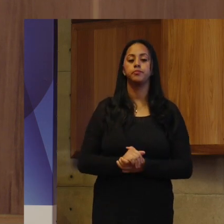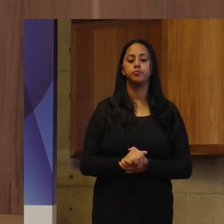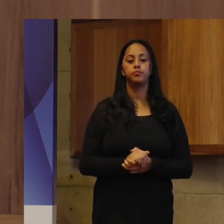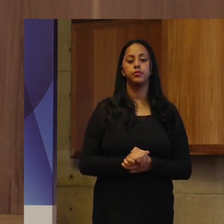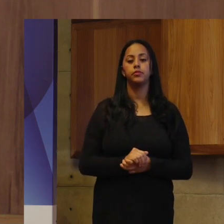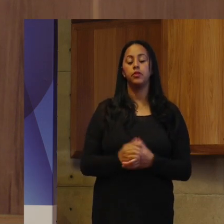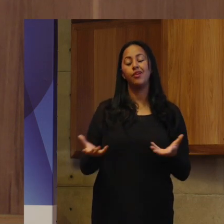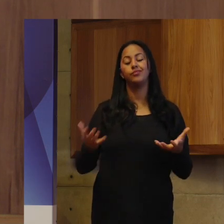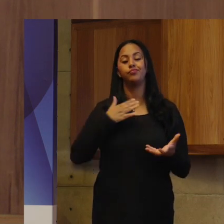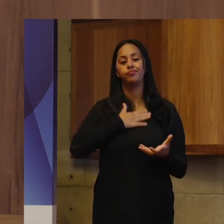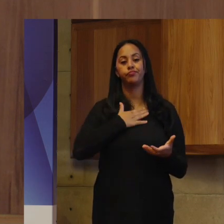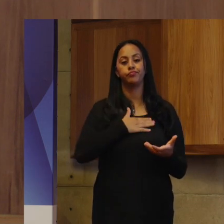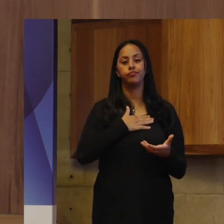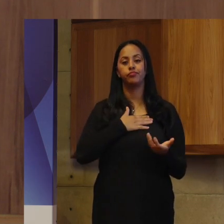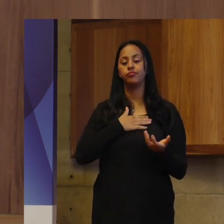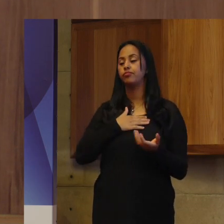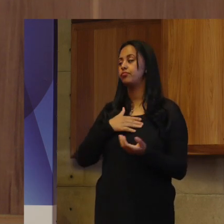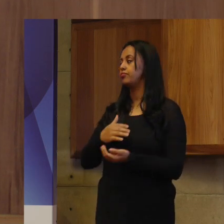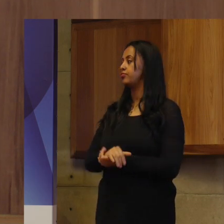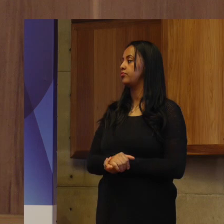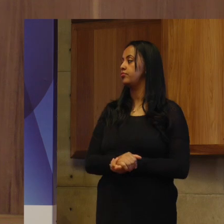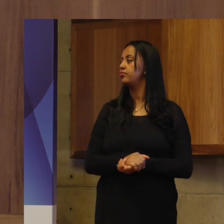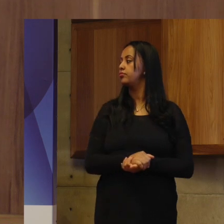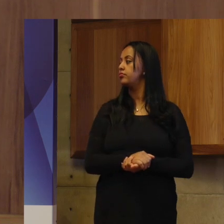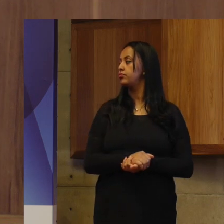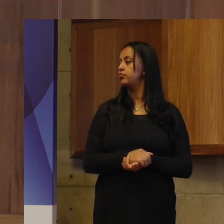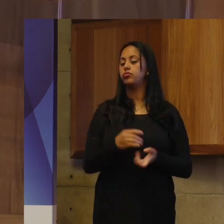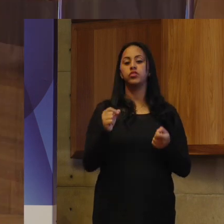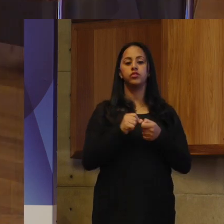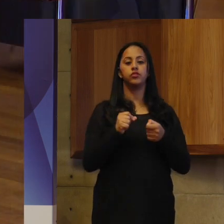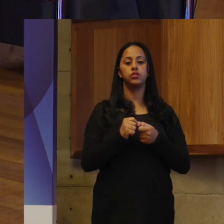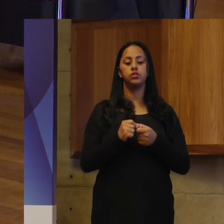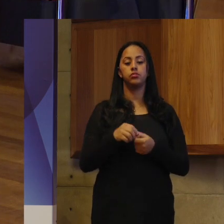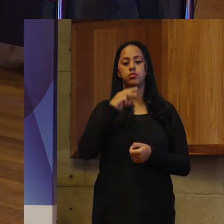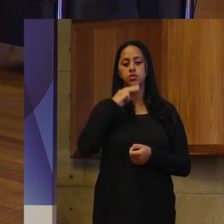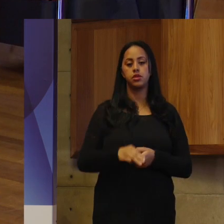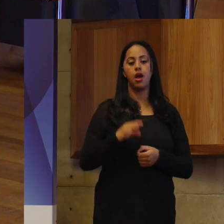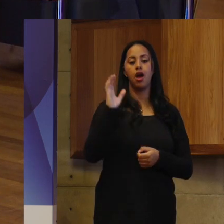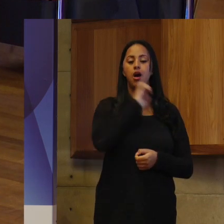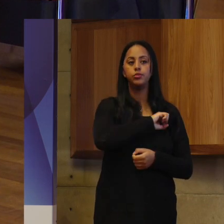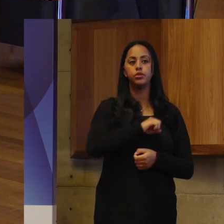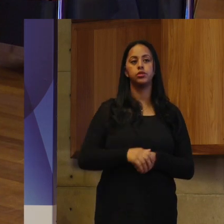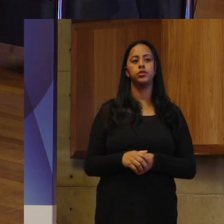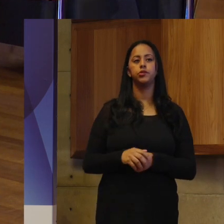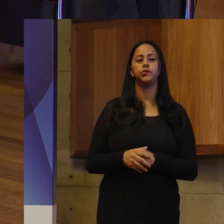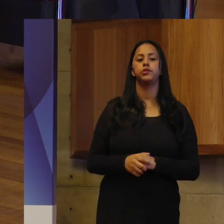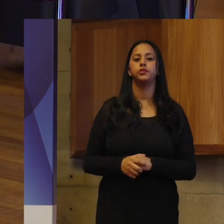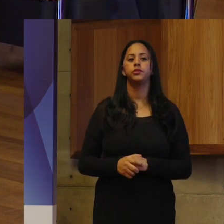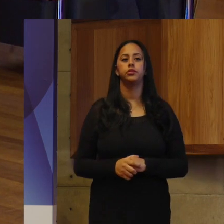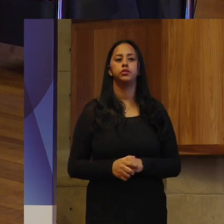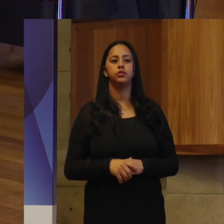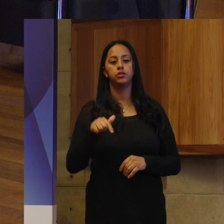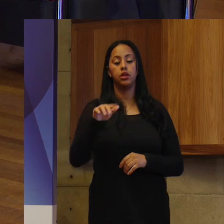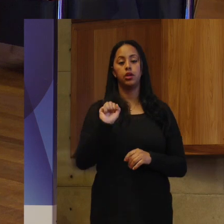Eu gostaria de só fazer uma menção rápida a uma iniciativa que houve aqui na